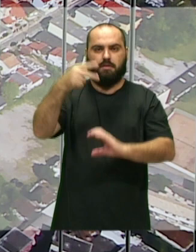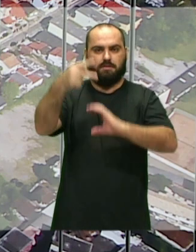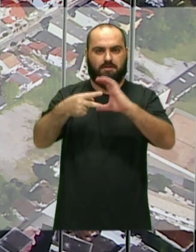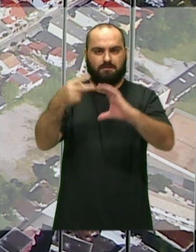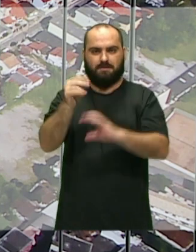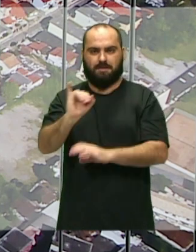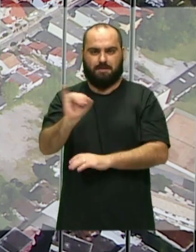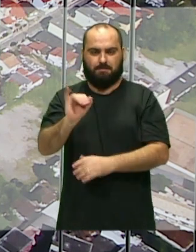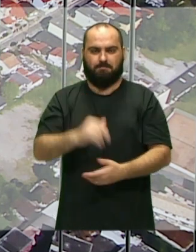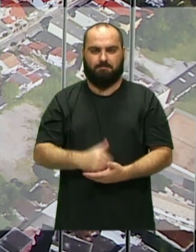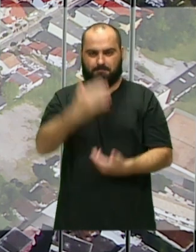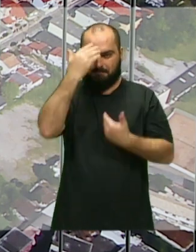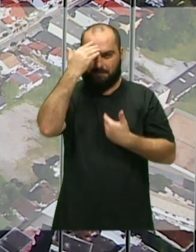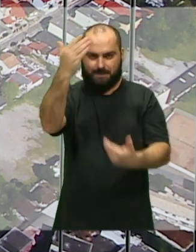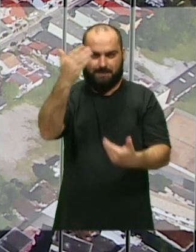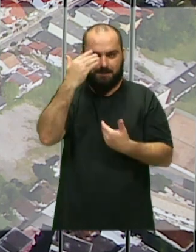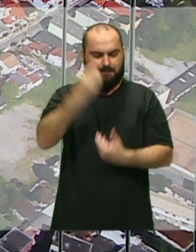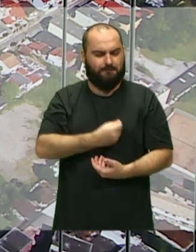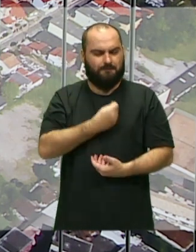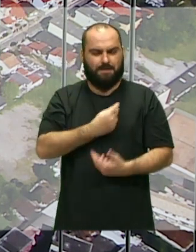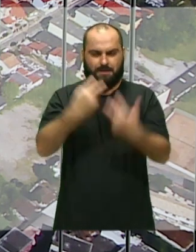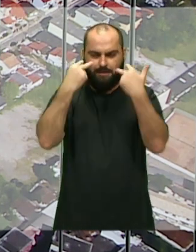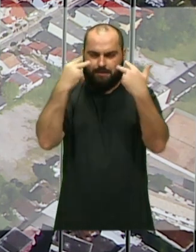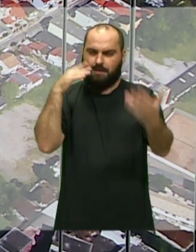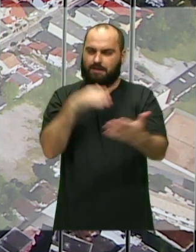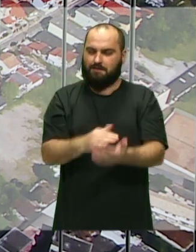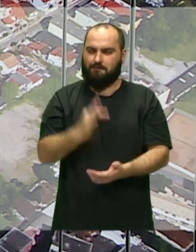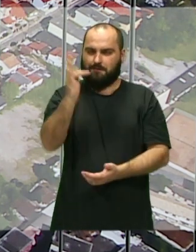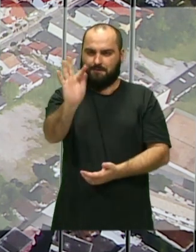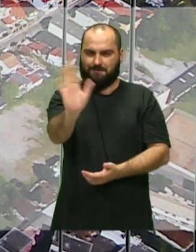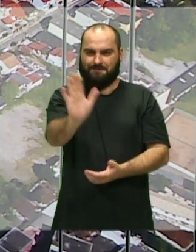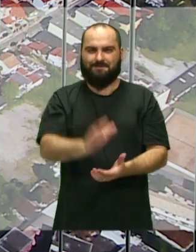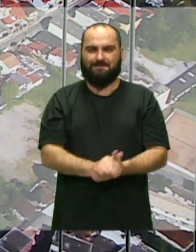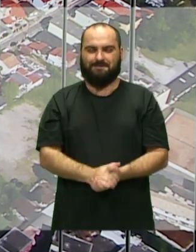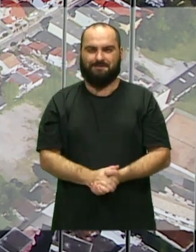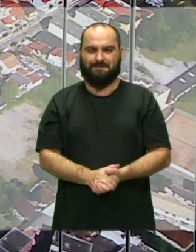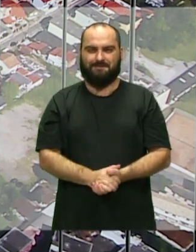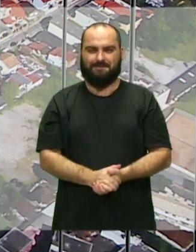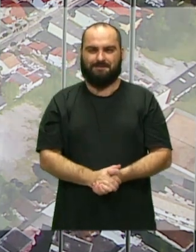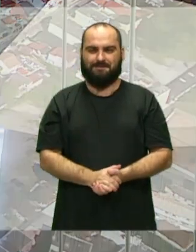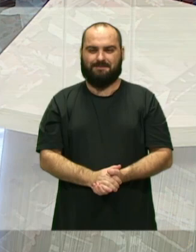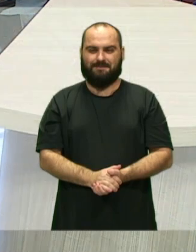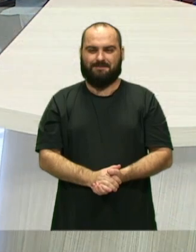Itajaí obrigado por estar com a gente e até a próxima